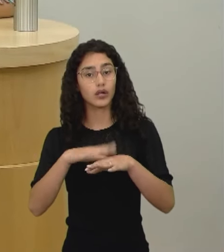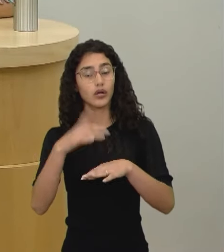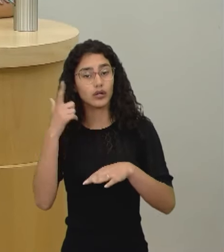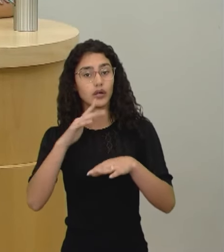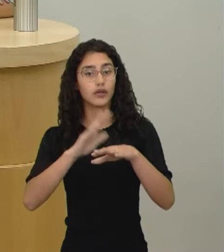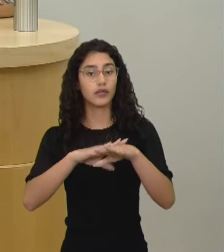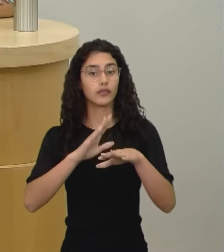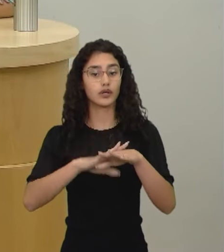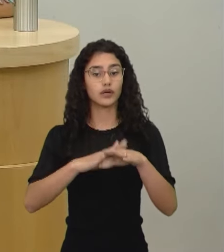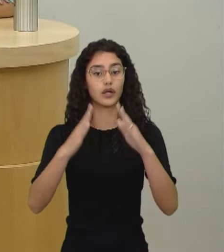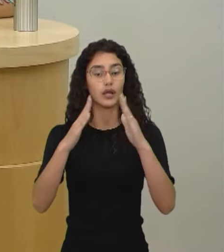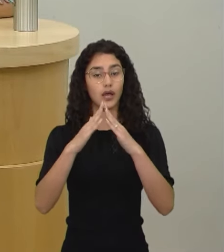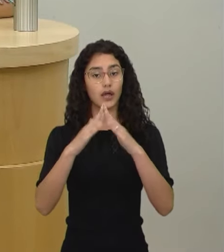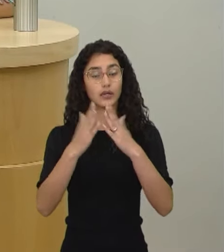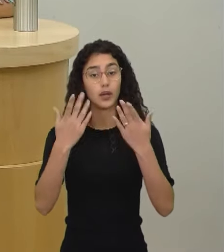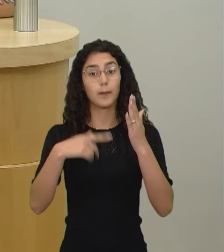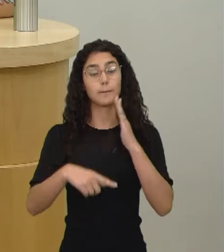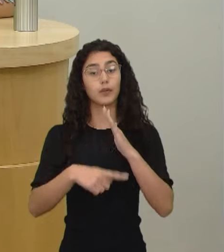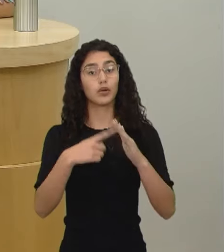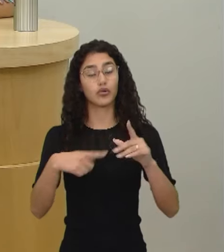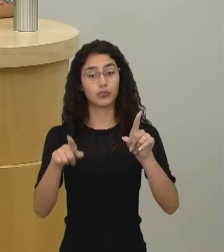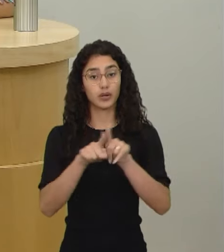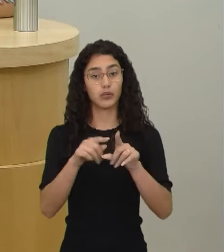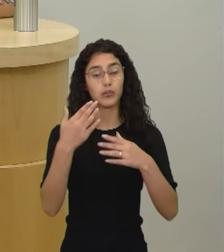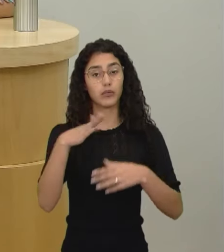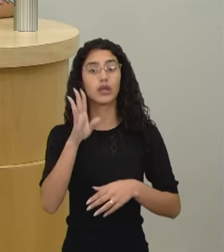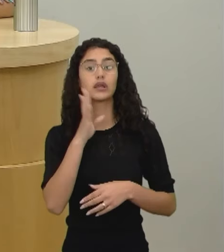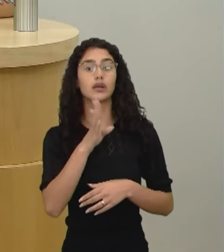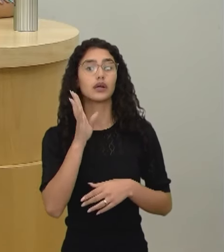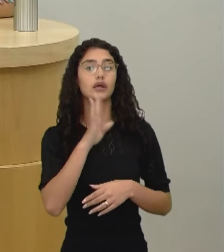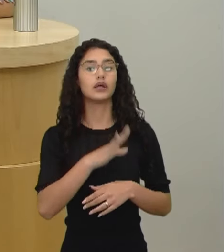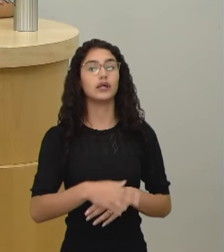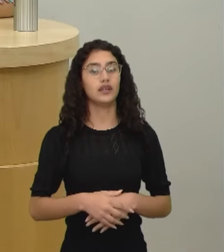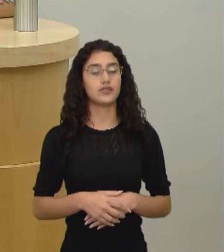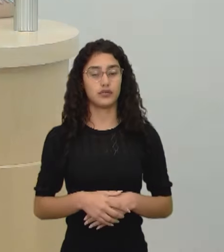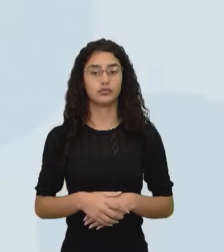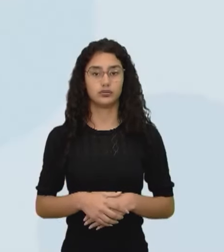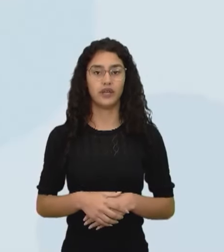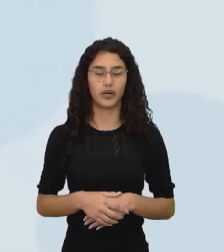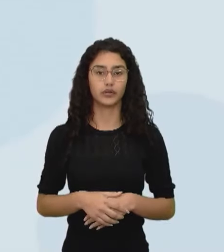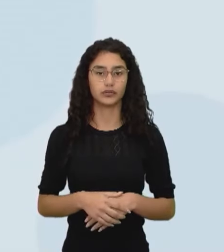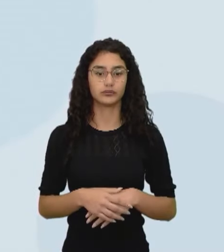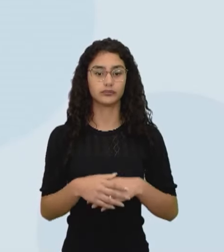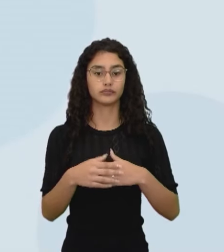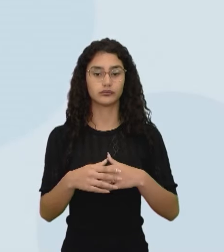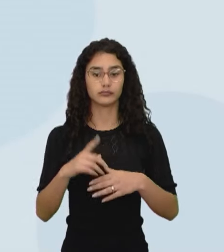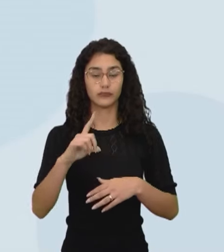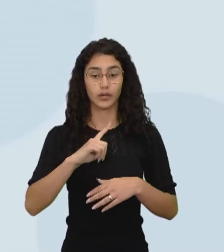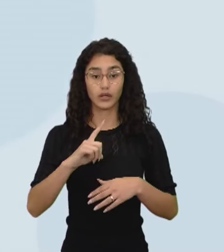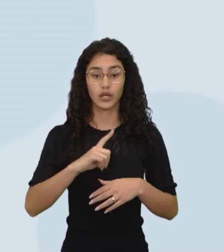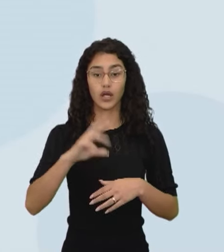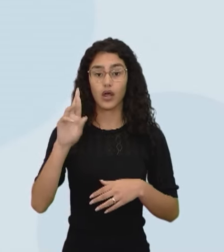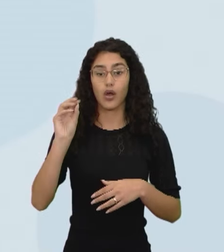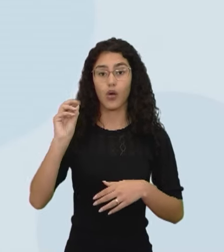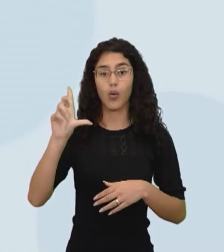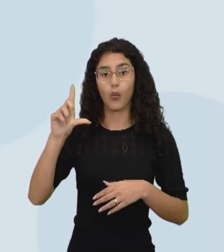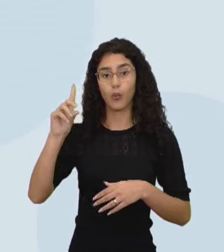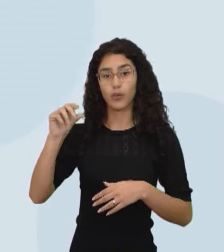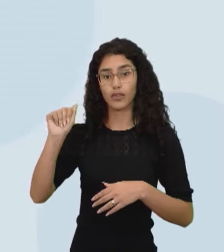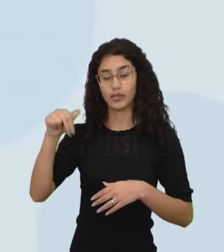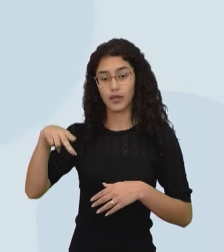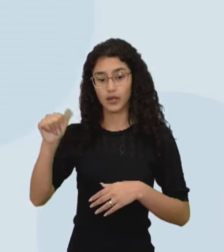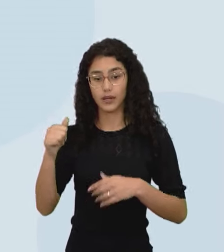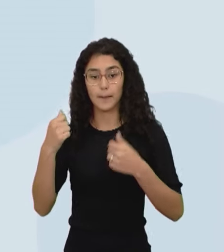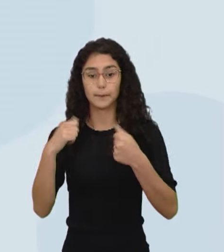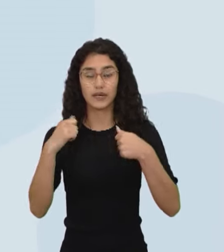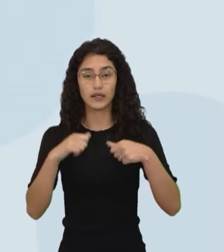plano inclinado. E por último, que é o mais legal, né? É a roldana. A roldana eu tive que